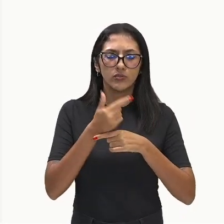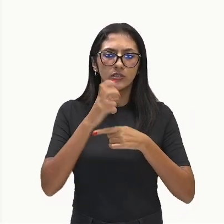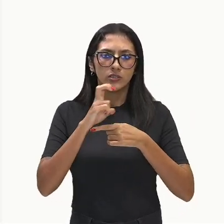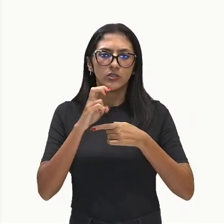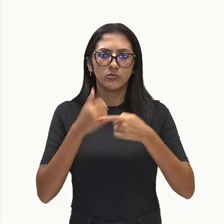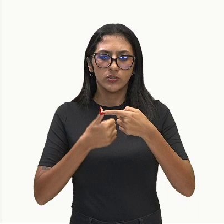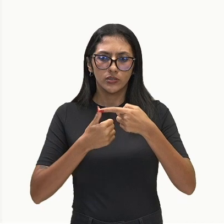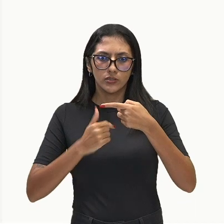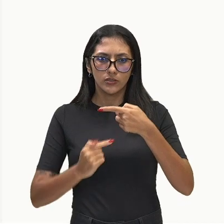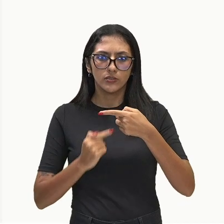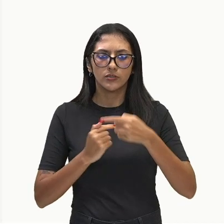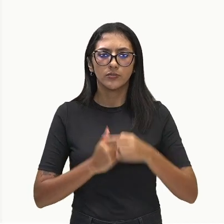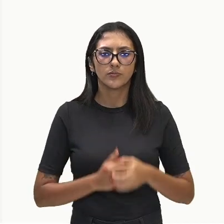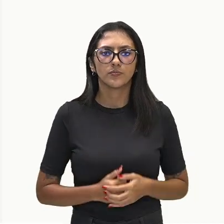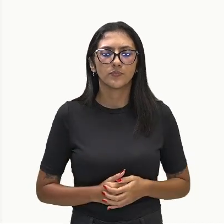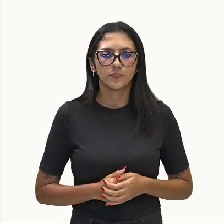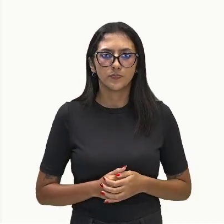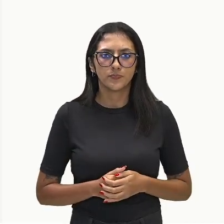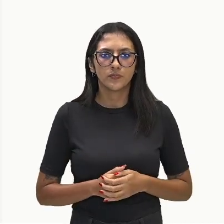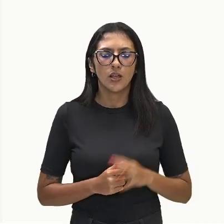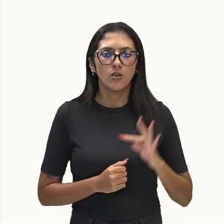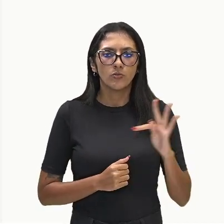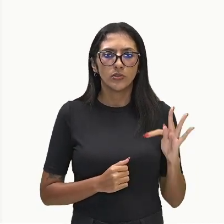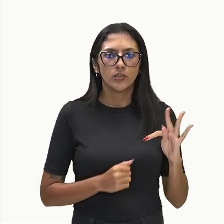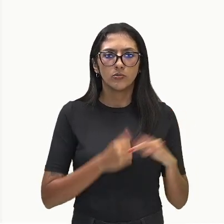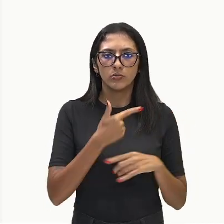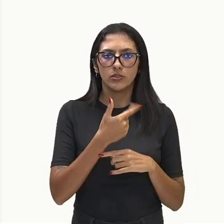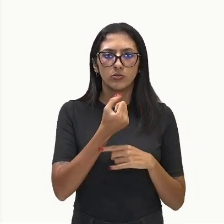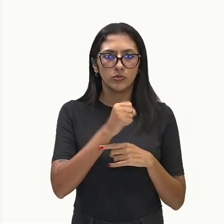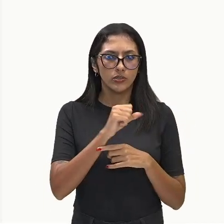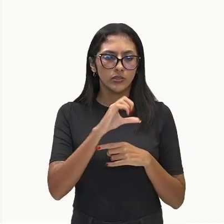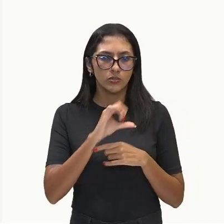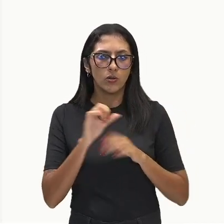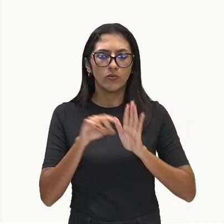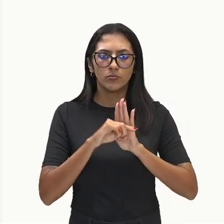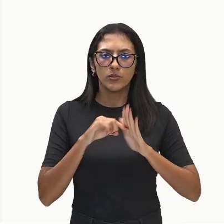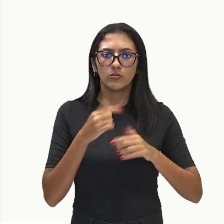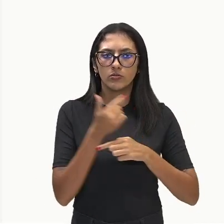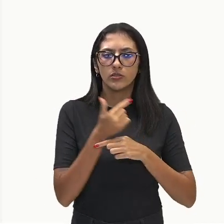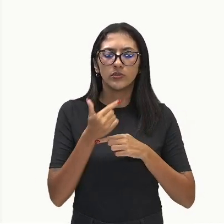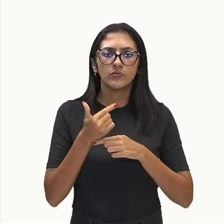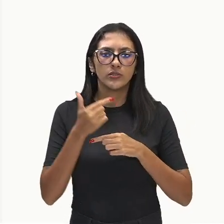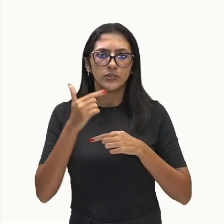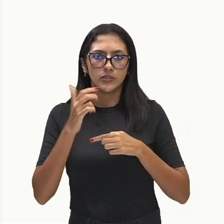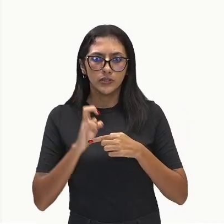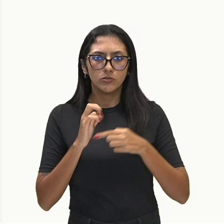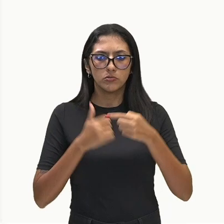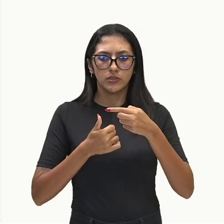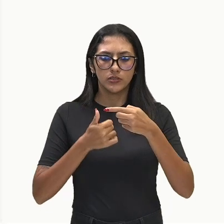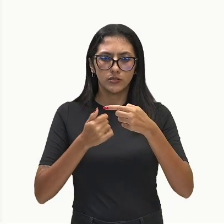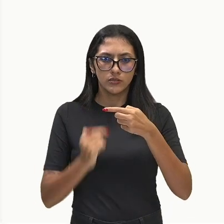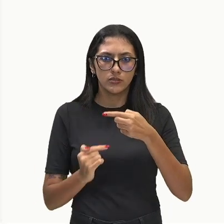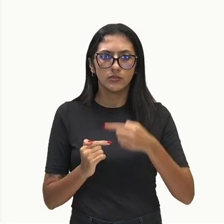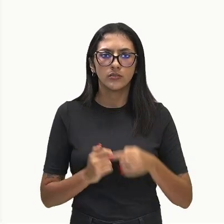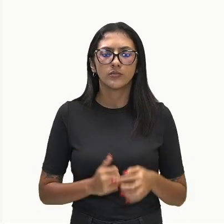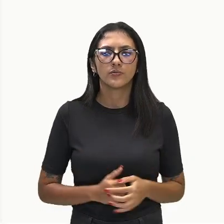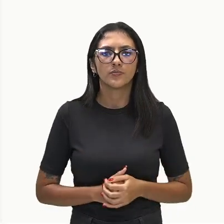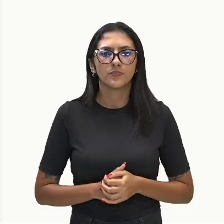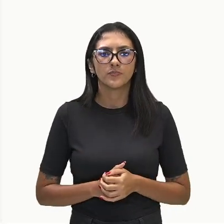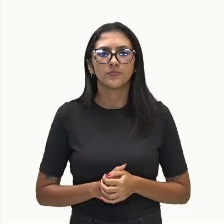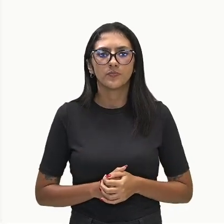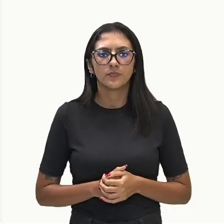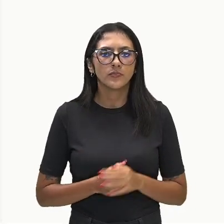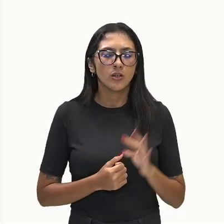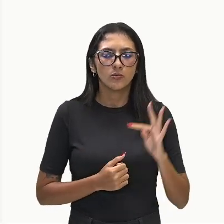Resolvendo aqui, o t vai ser igual a 289 menos 225 sobre 17. Então, o valor de t vai